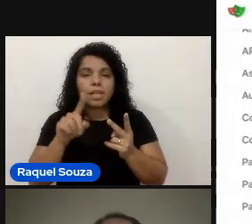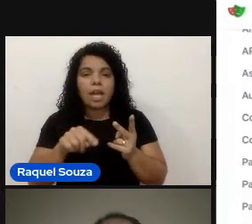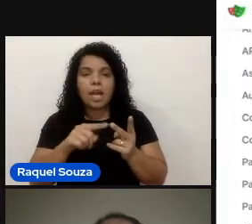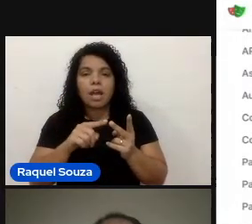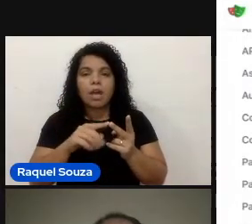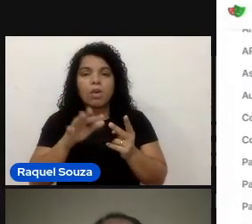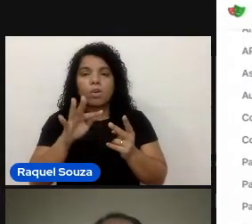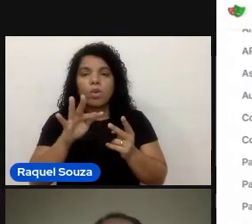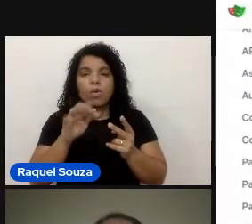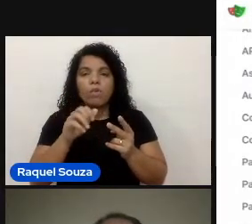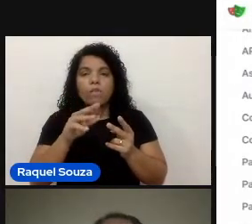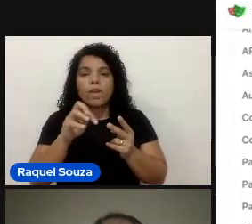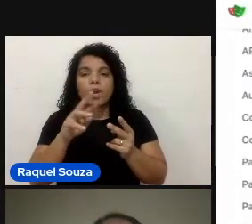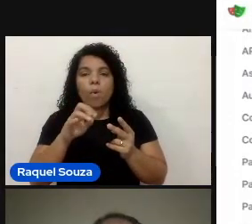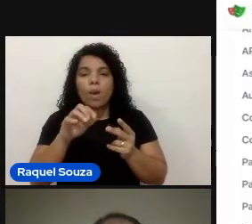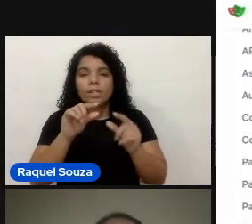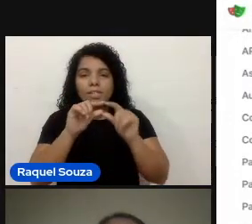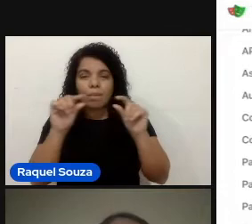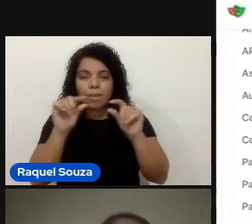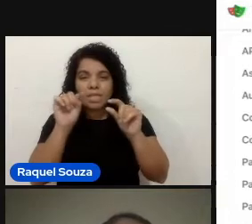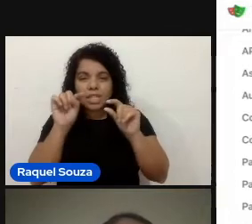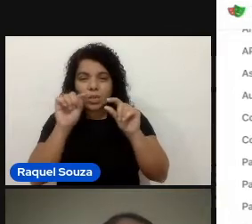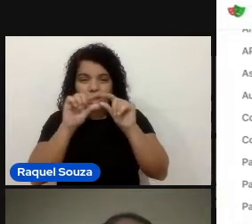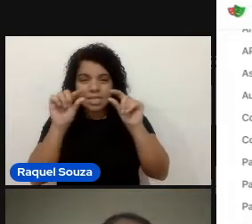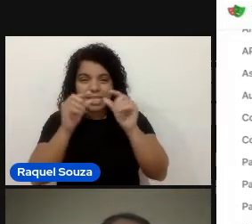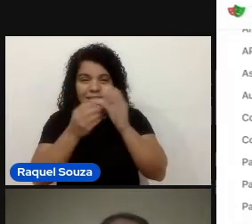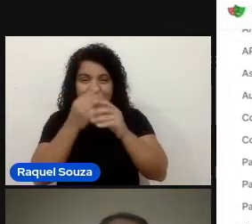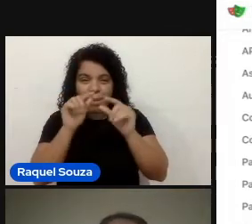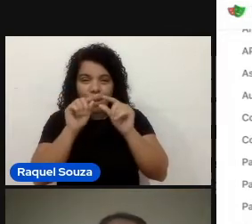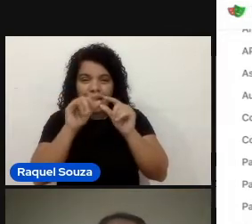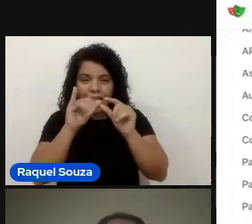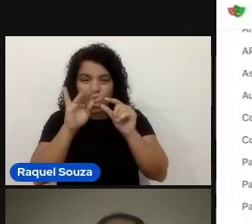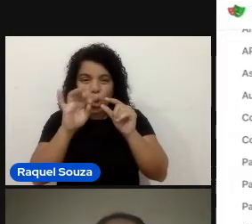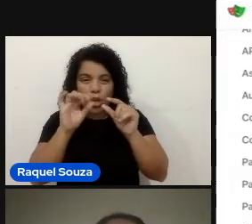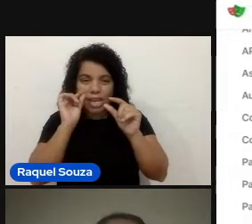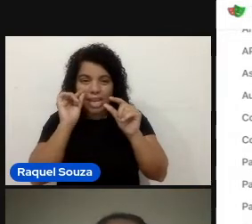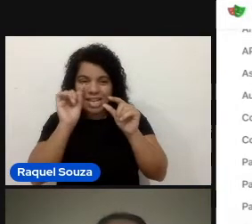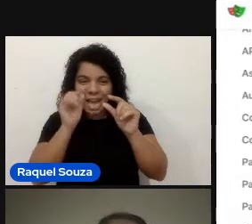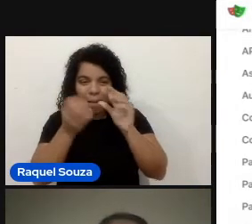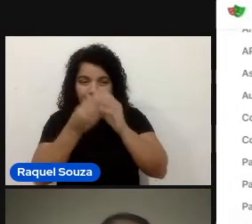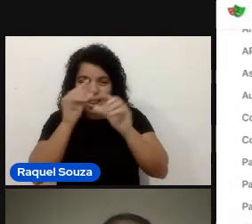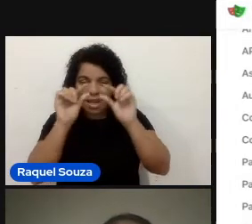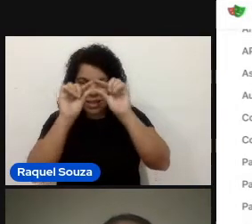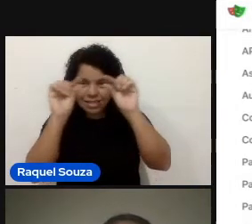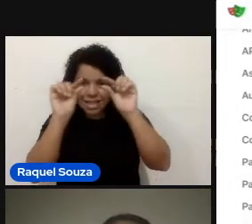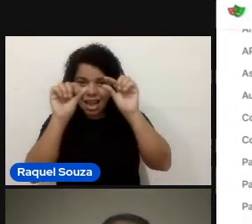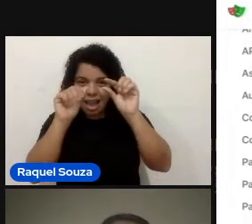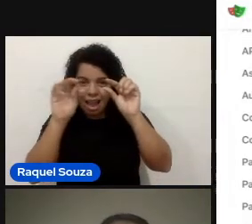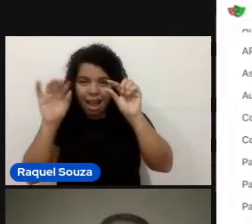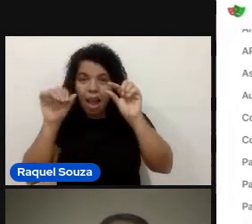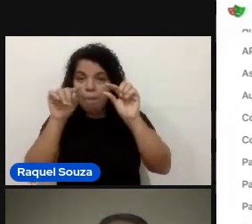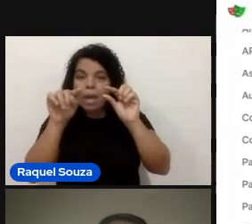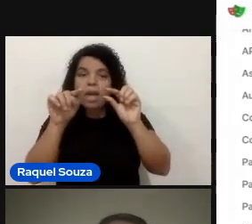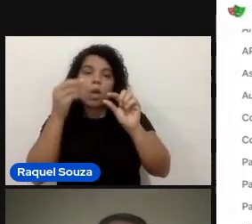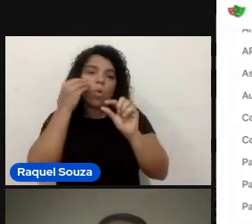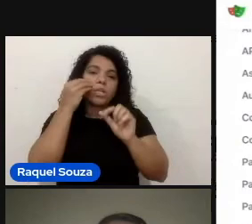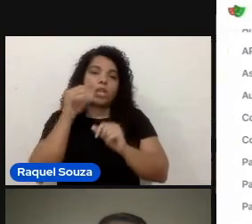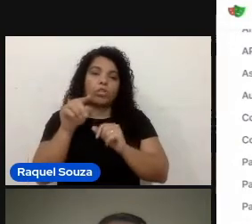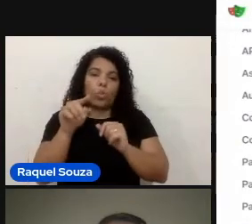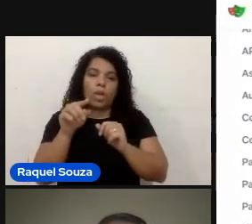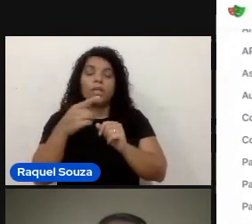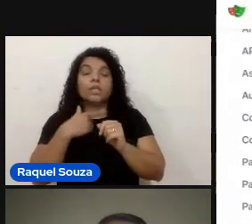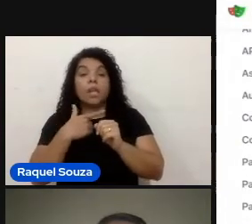sabe? Esse íconezinho que aparece na aba. Isso é uma coisa que eu testo usando isso daqui. Que tem vários diferentes no site que eu trabalho,